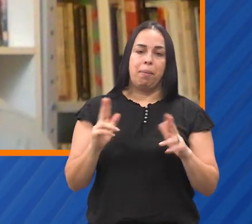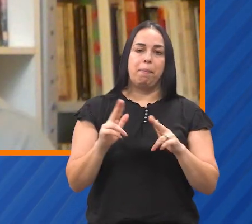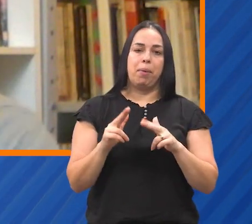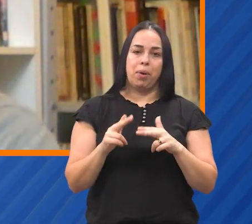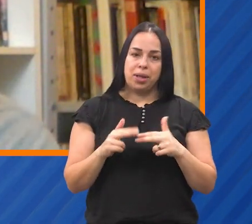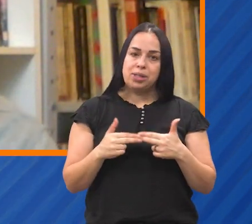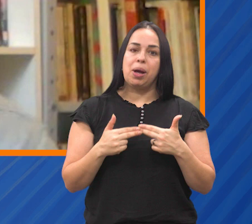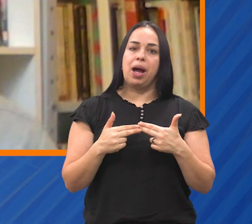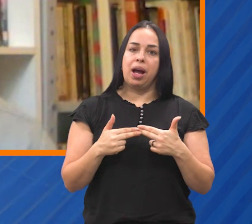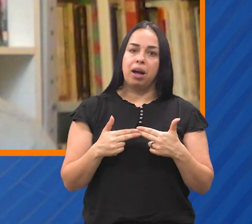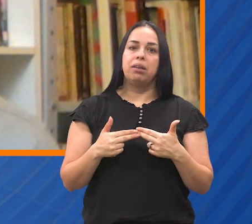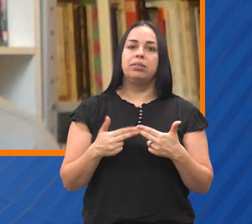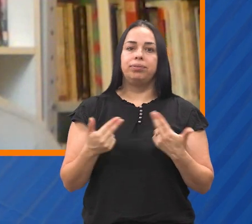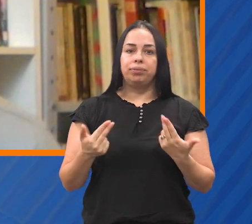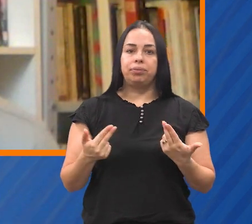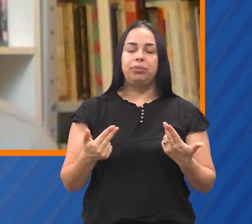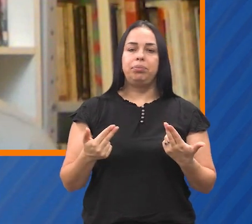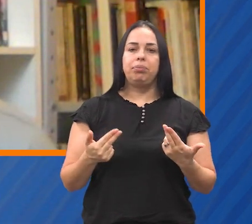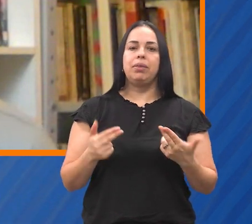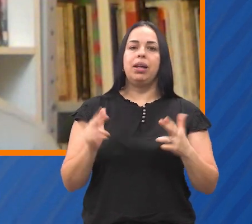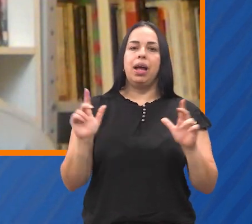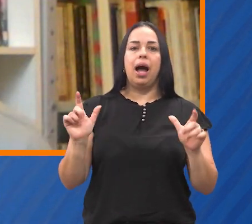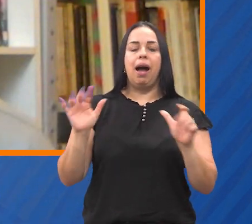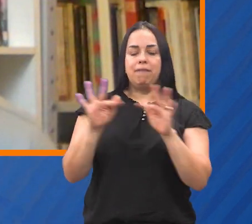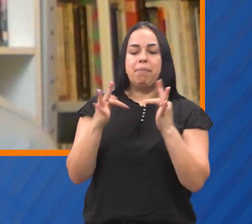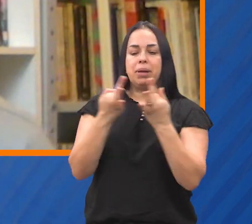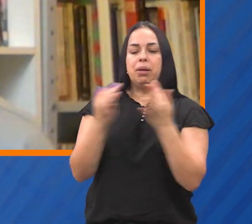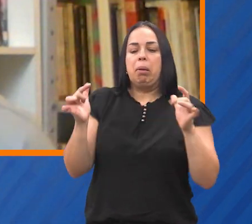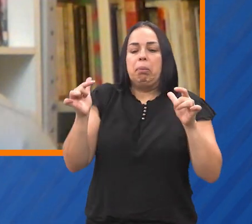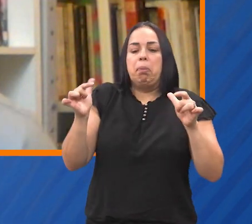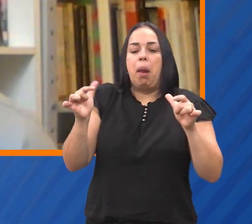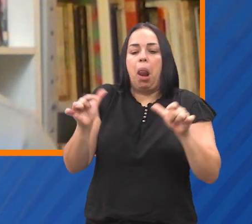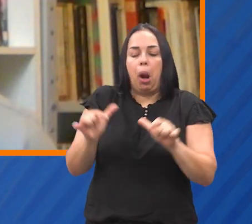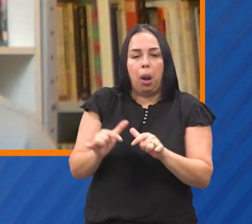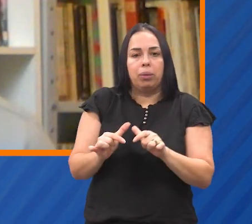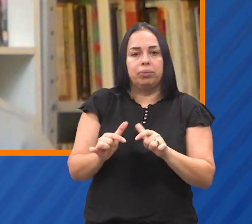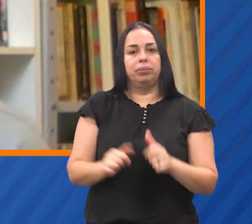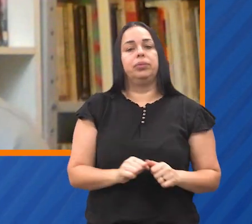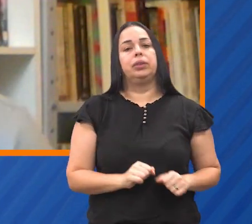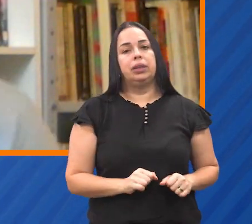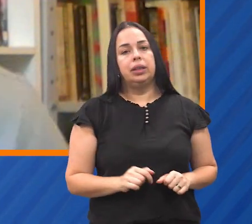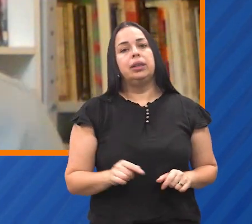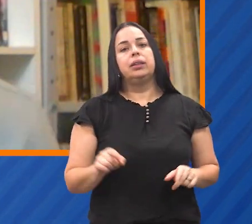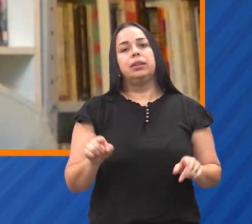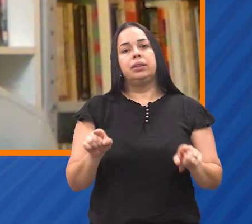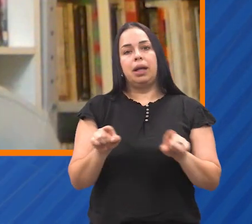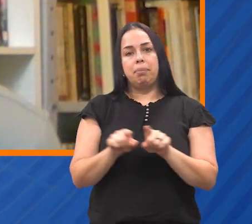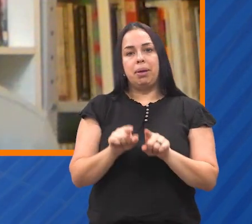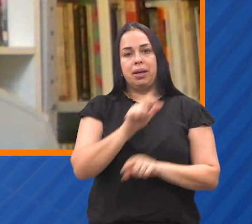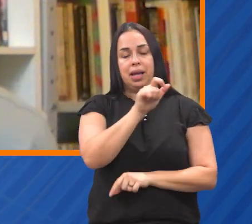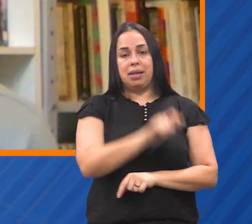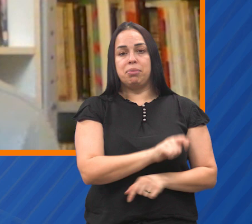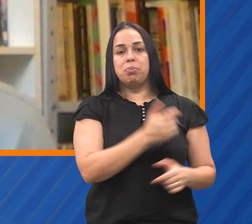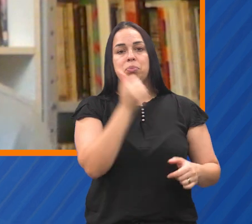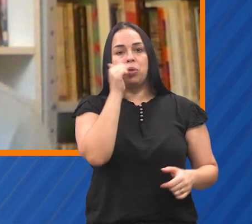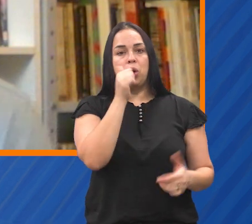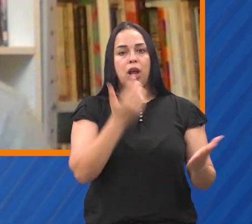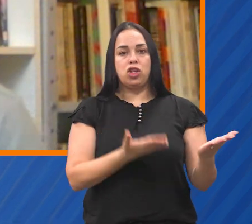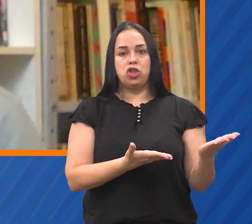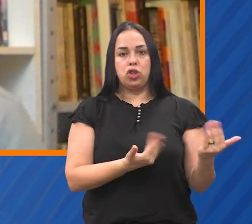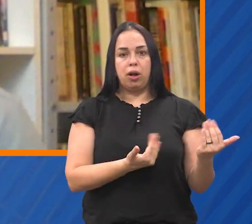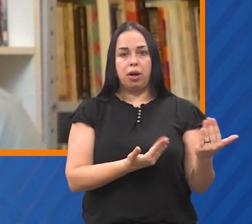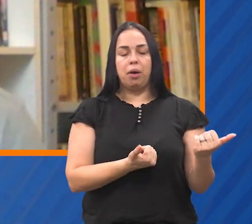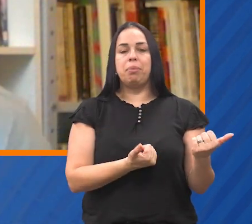isso realmente contribuiu sobremaneira para que nós tivéssemos esse processo. E na outra ponta, a questão das